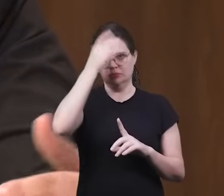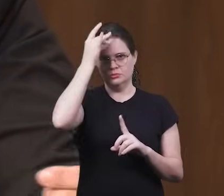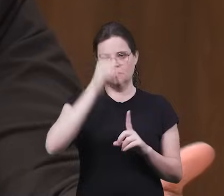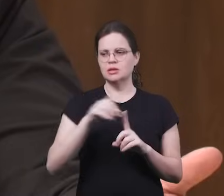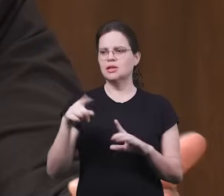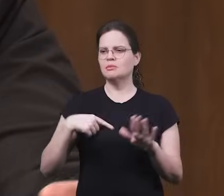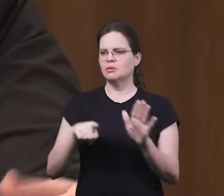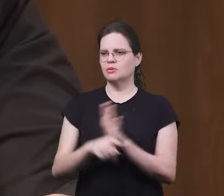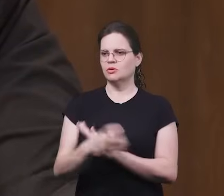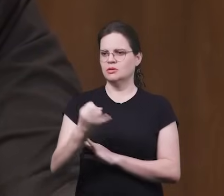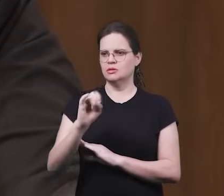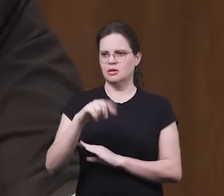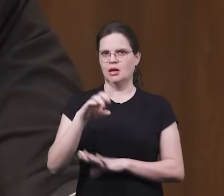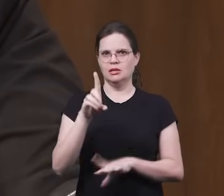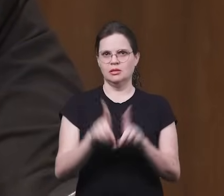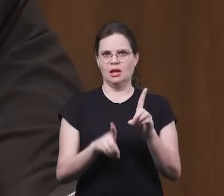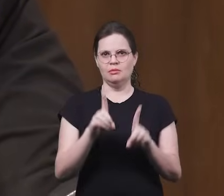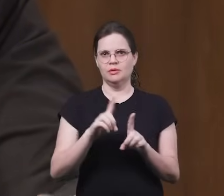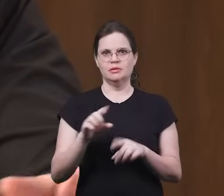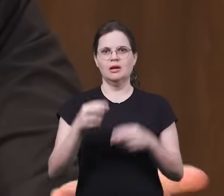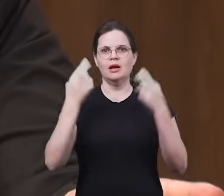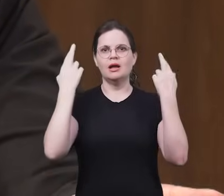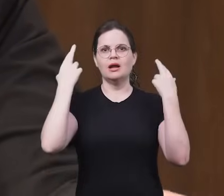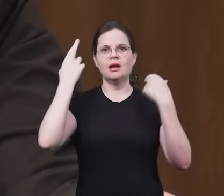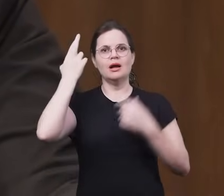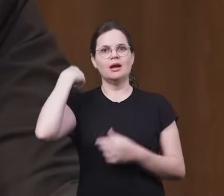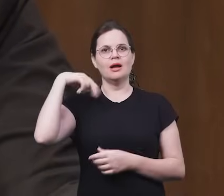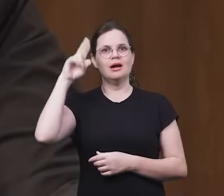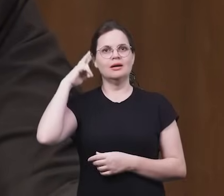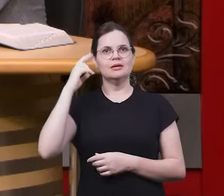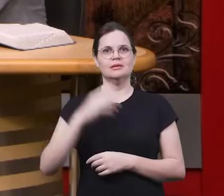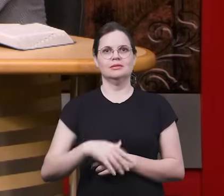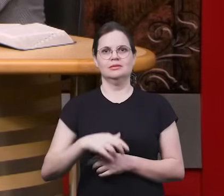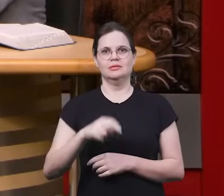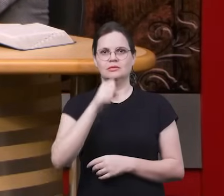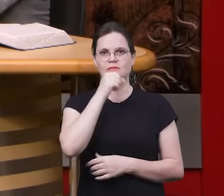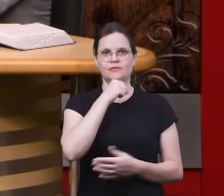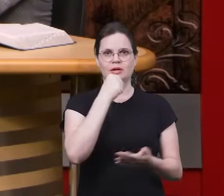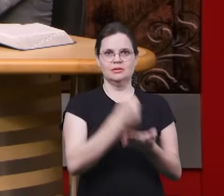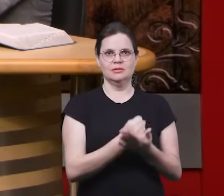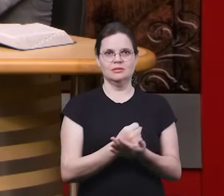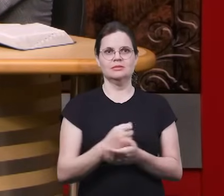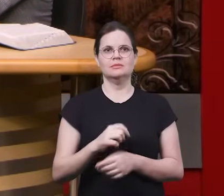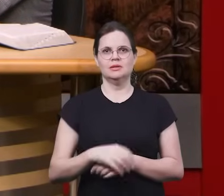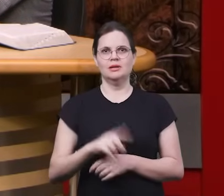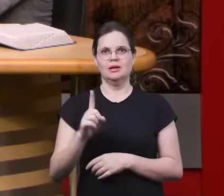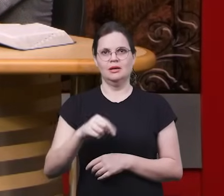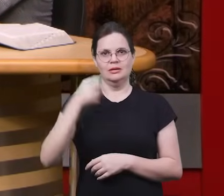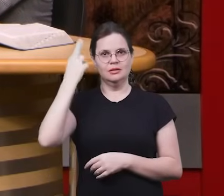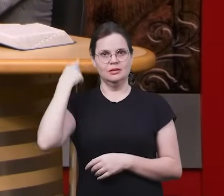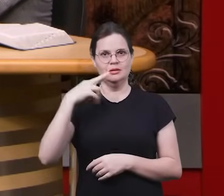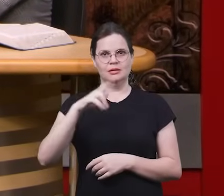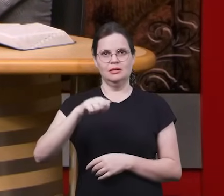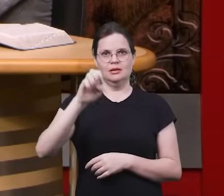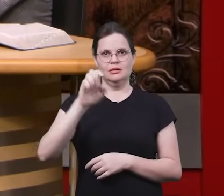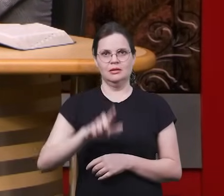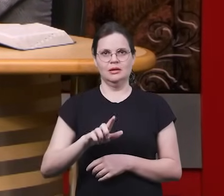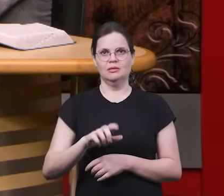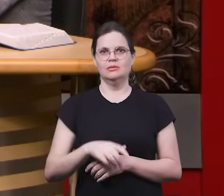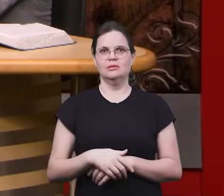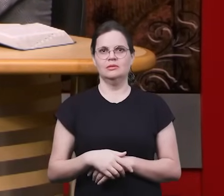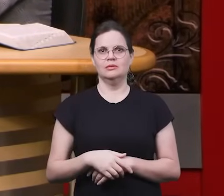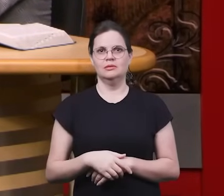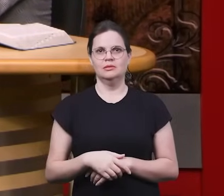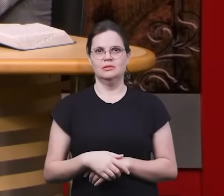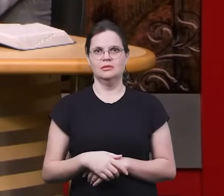se era Débora que era pastora, acho que era Raquel, não? No Velho Testamento, vocês viram agora há pouco, nós estávamos numa